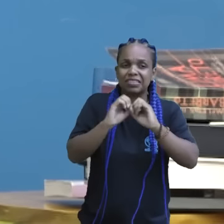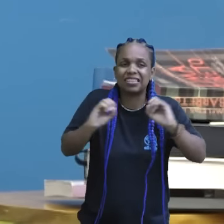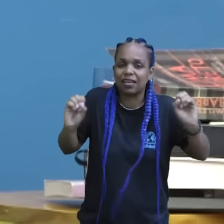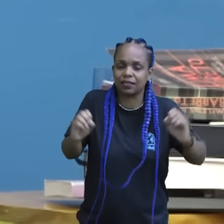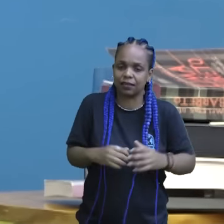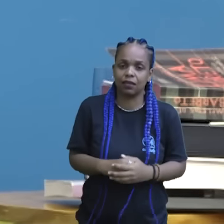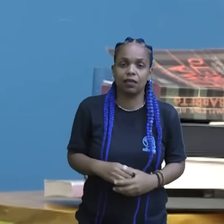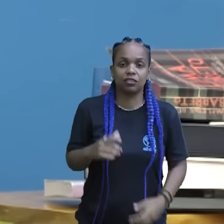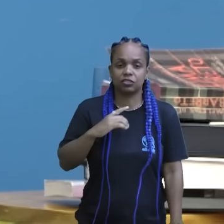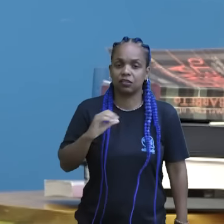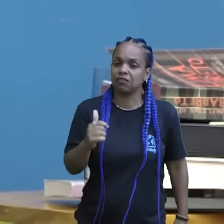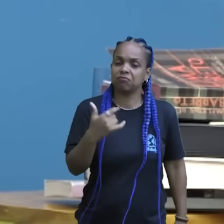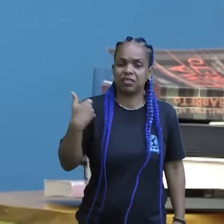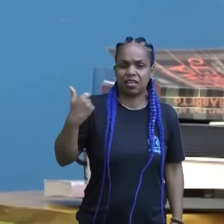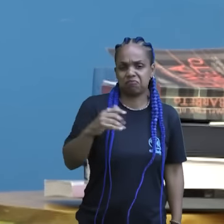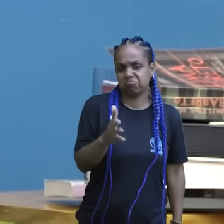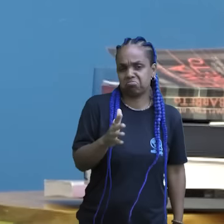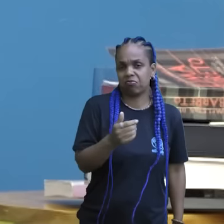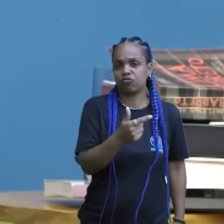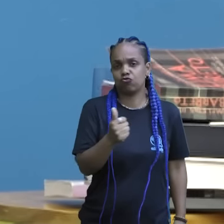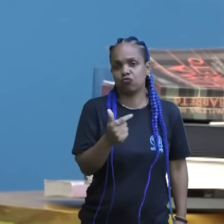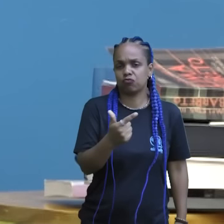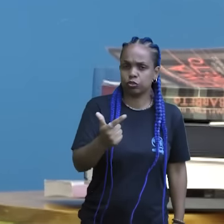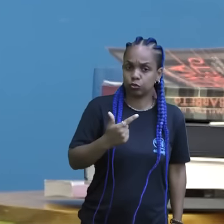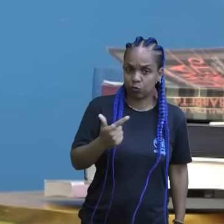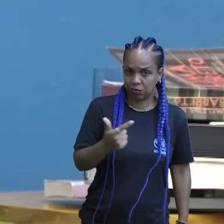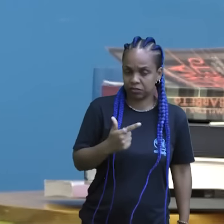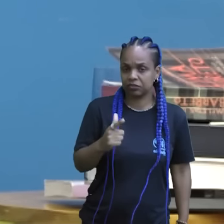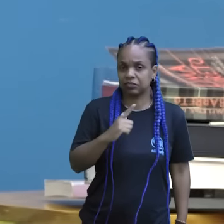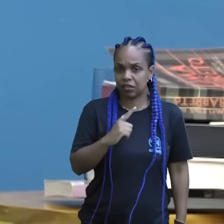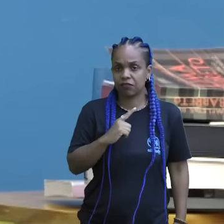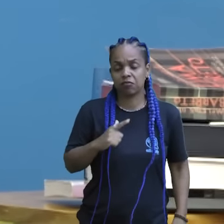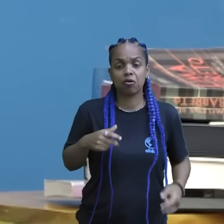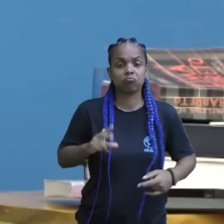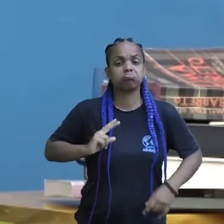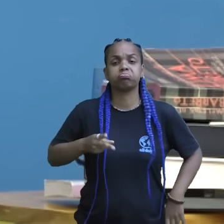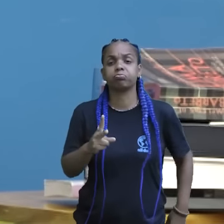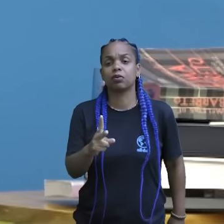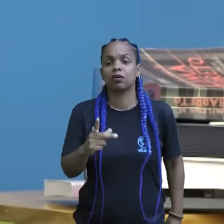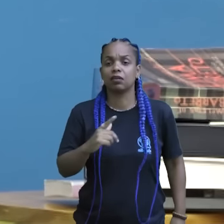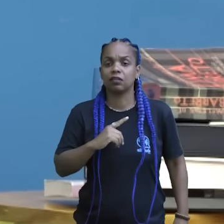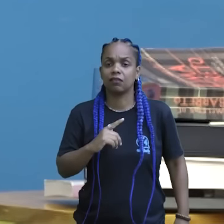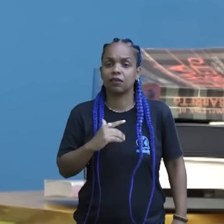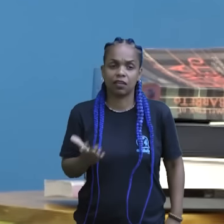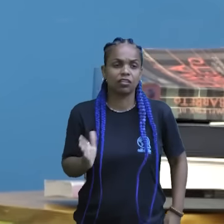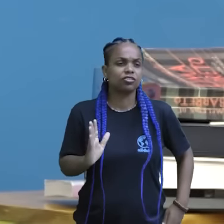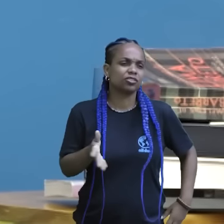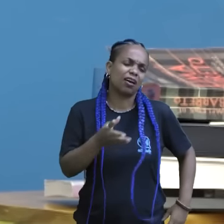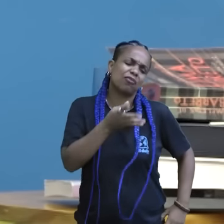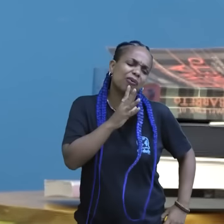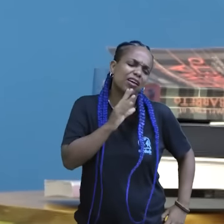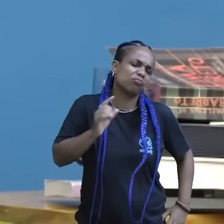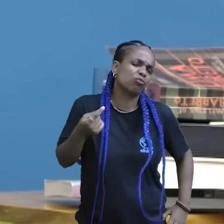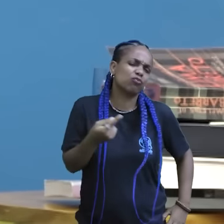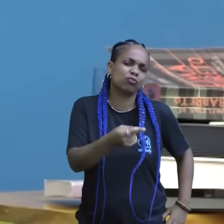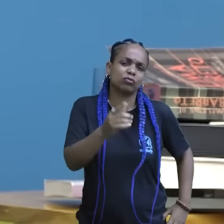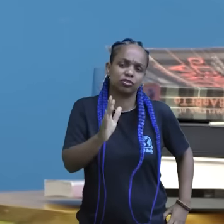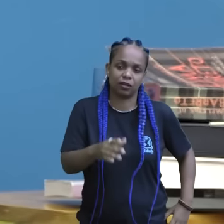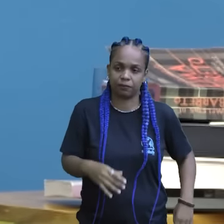se de há muito já o fizesse. Tão depressa foi a minha adaptação que me julguei nascido para o ofício